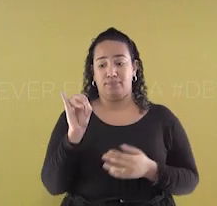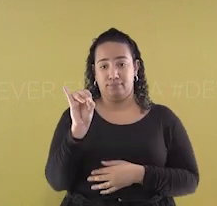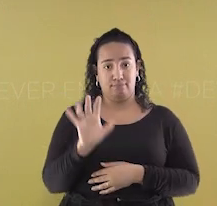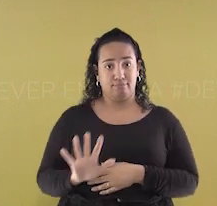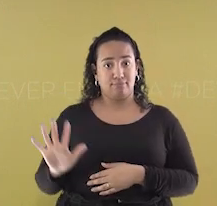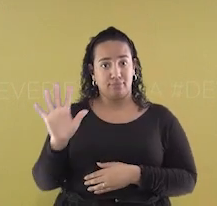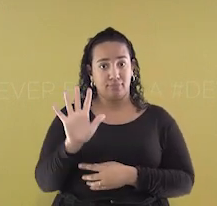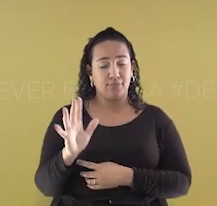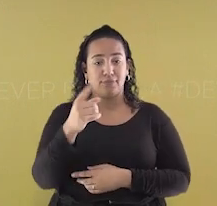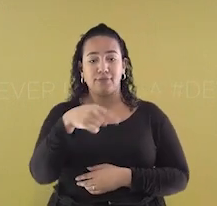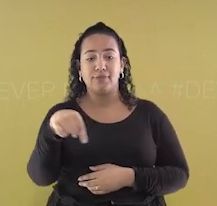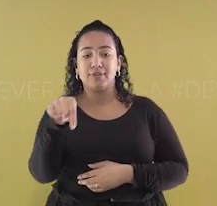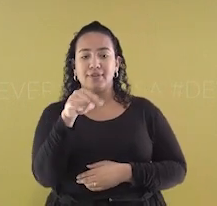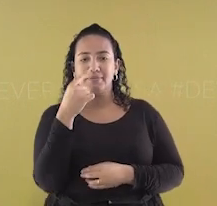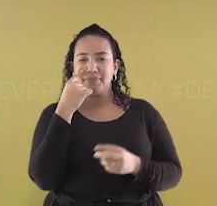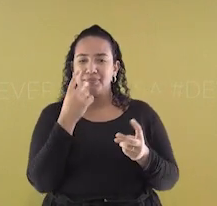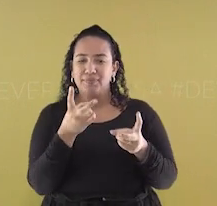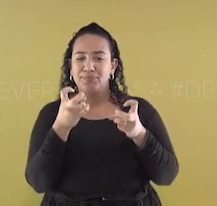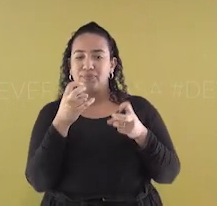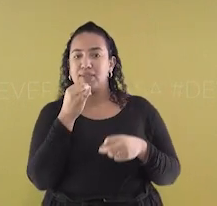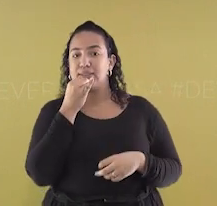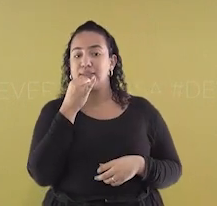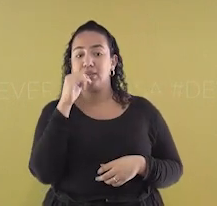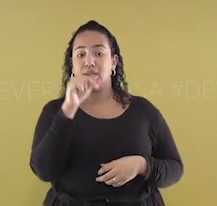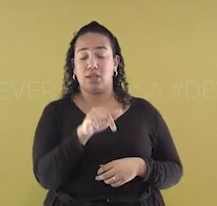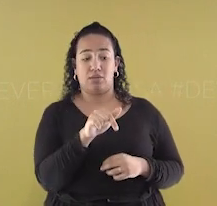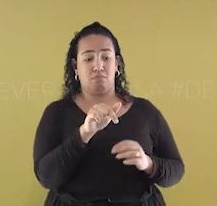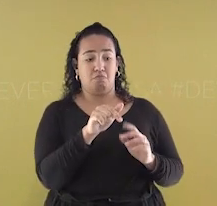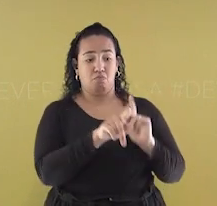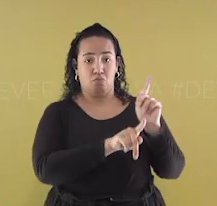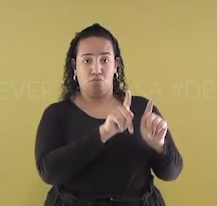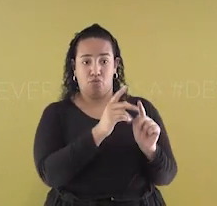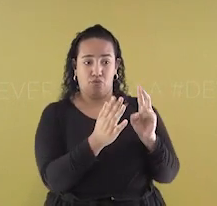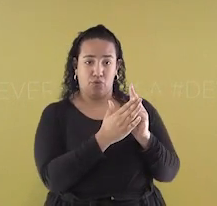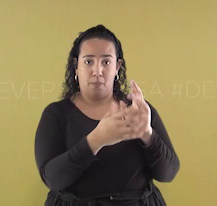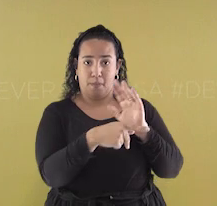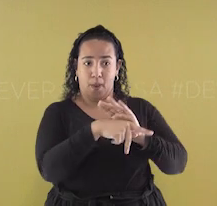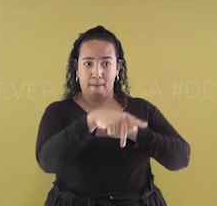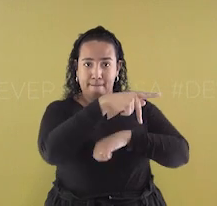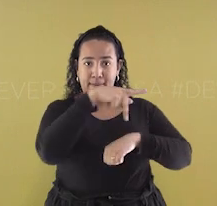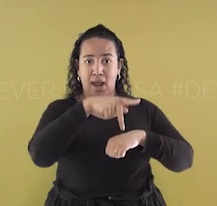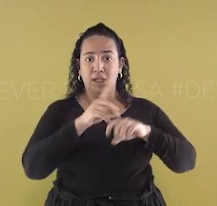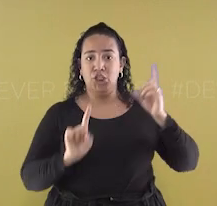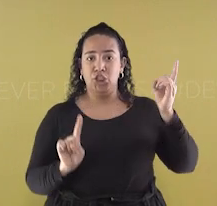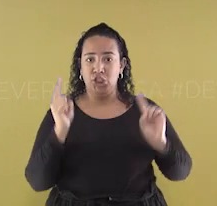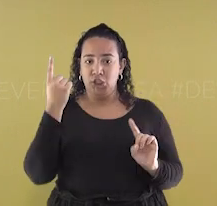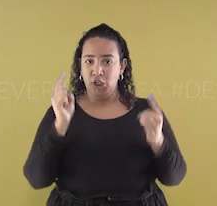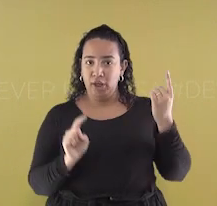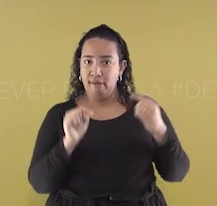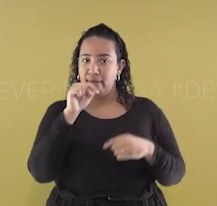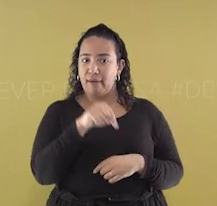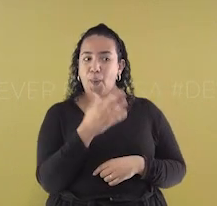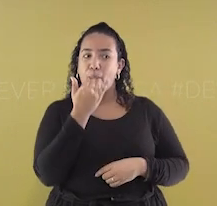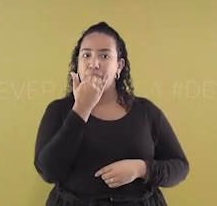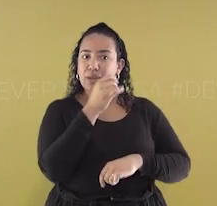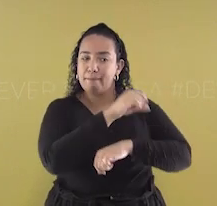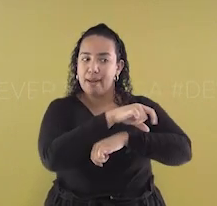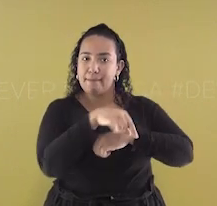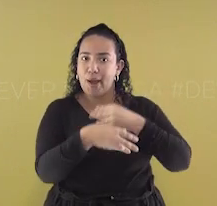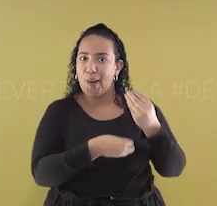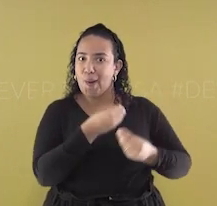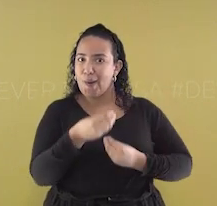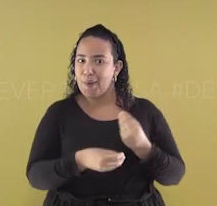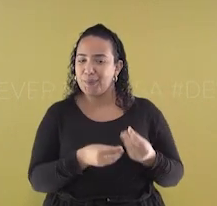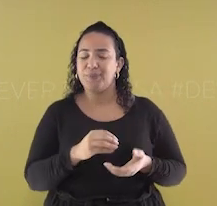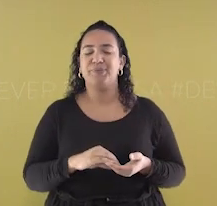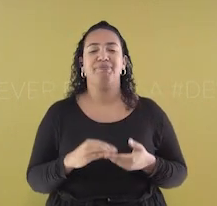um exemplo de como povos indígenas de uma parte do Chile, que é um outro país, praticavam o cultivo de alguns